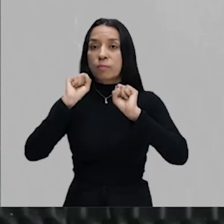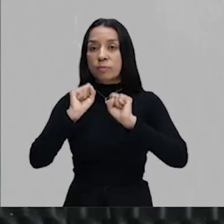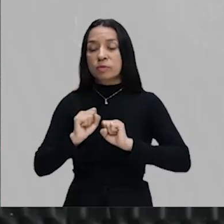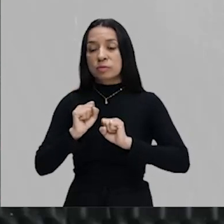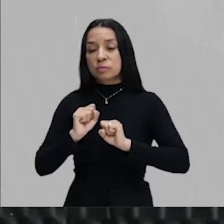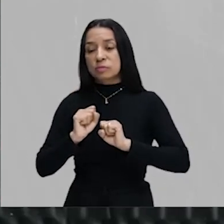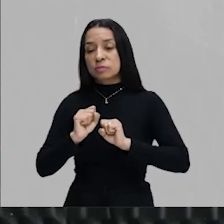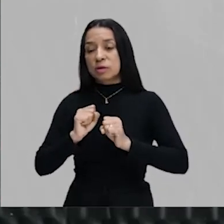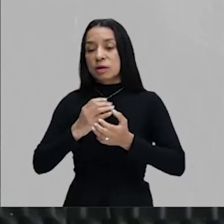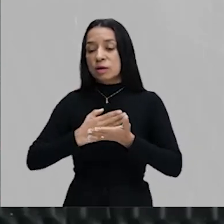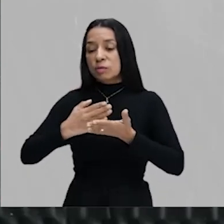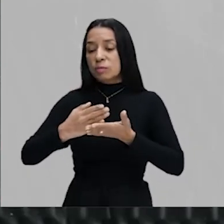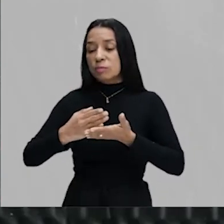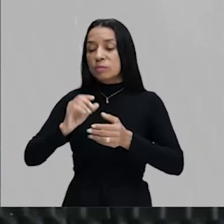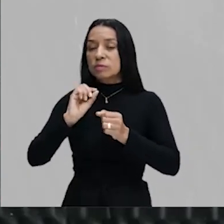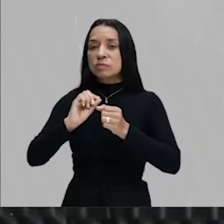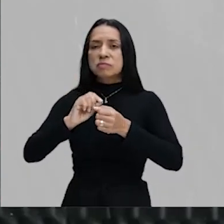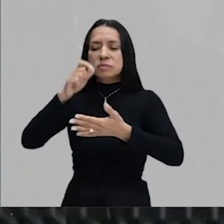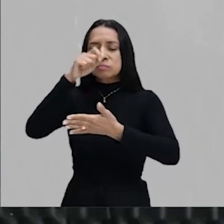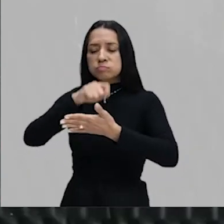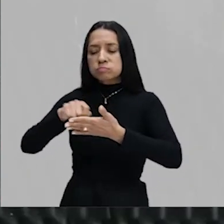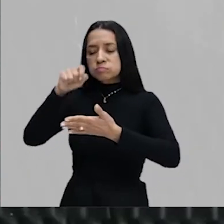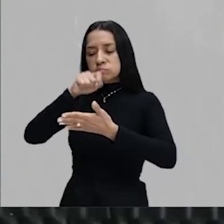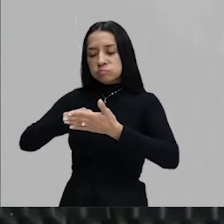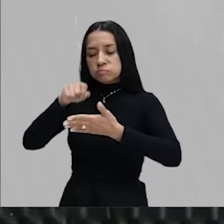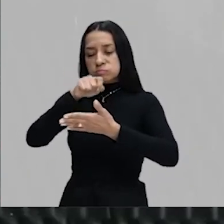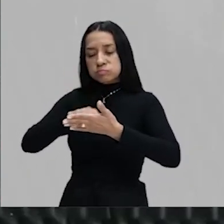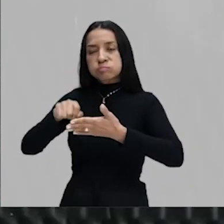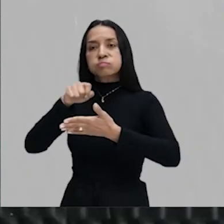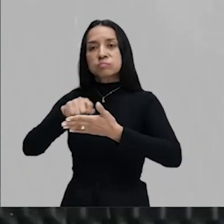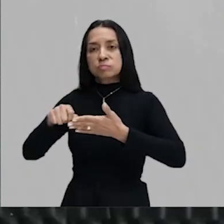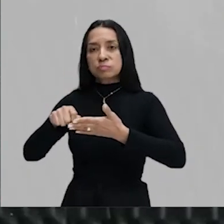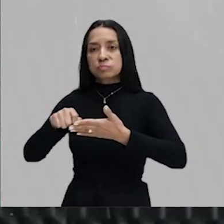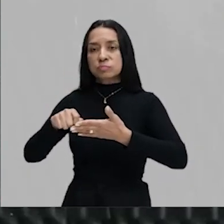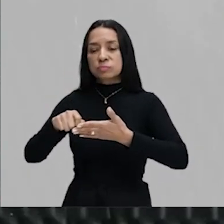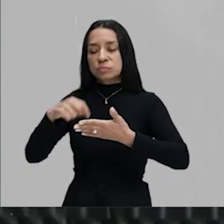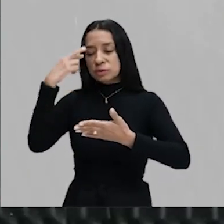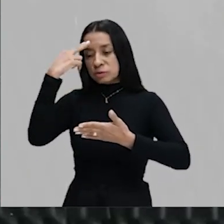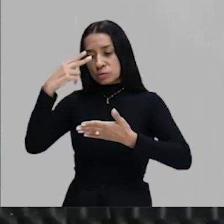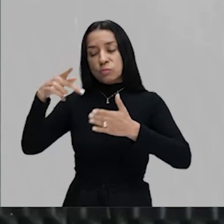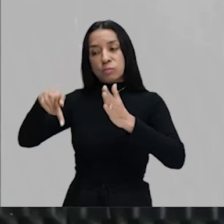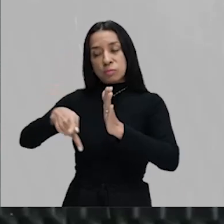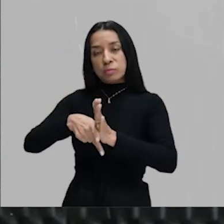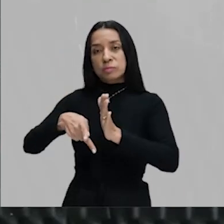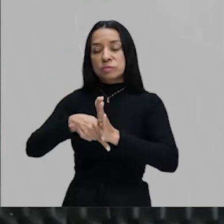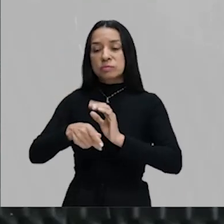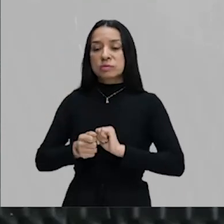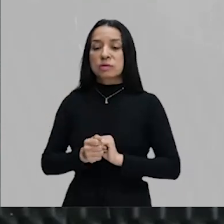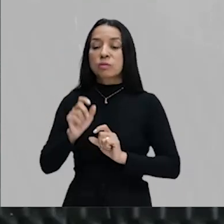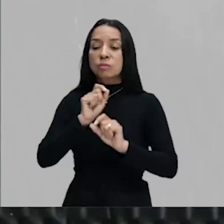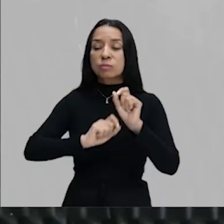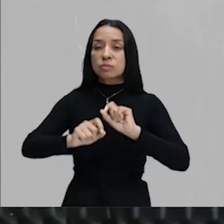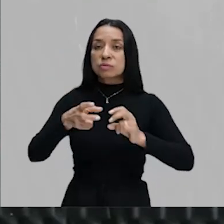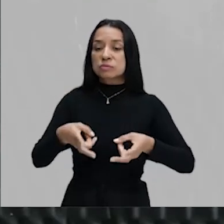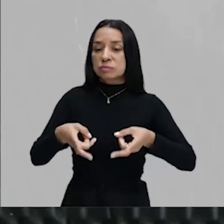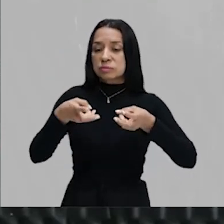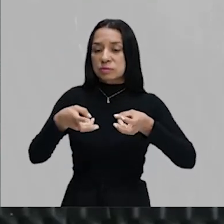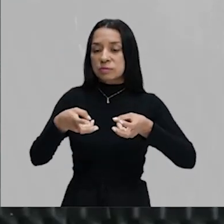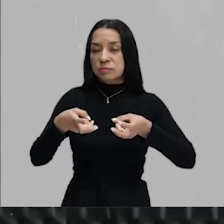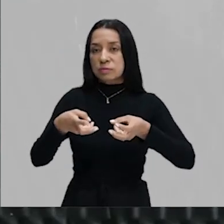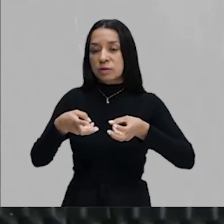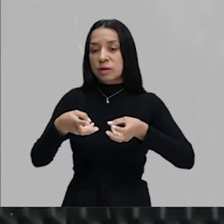os registros escritos da sua história. Sendo assim, o que vai se observar é que